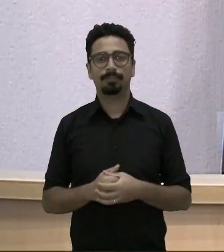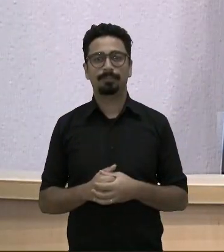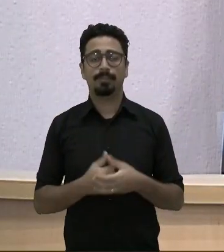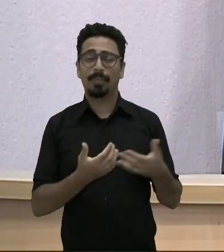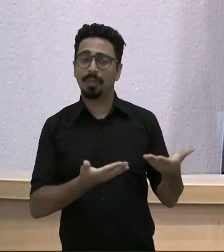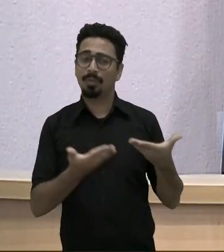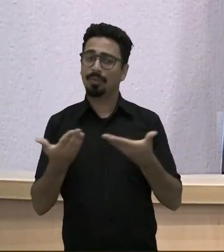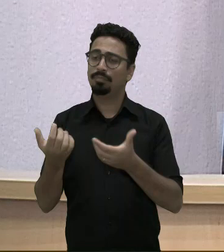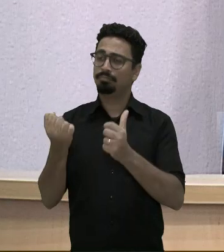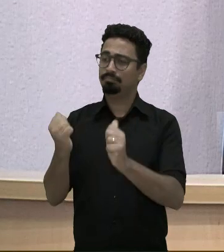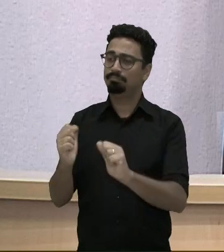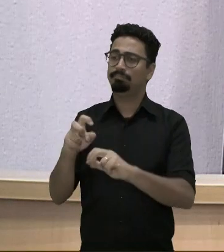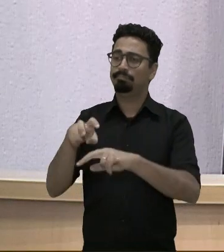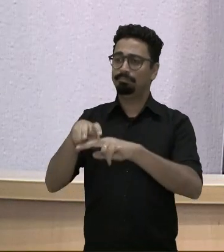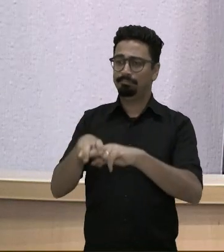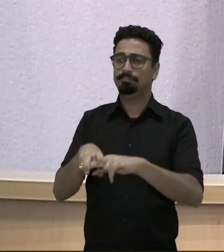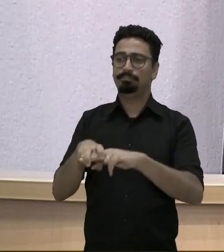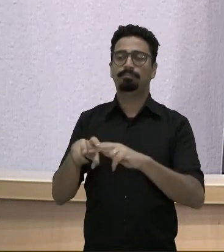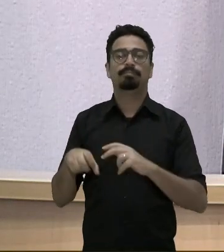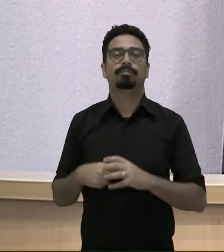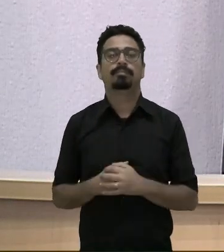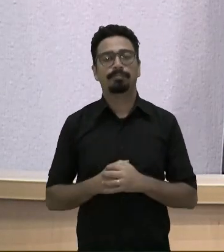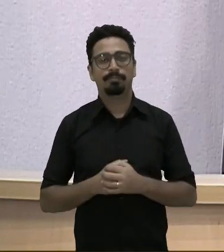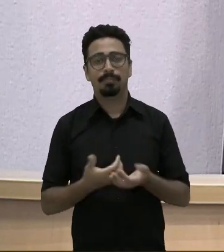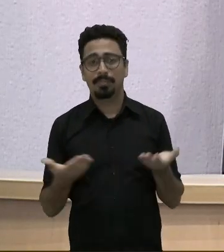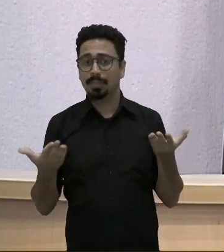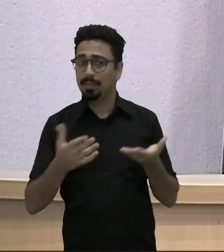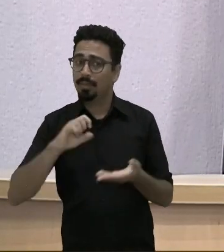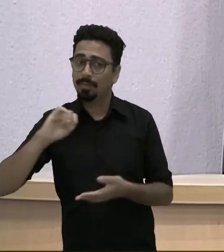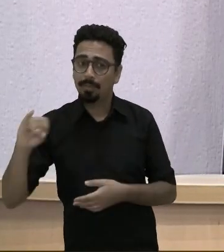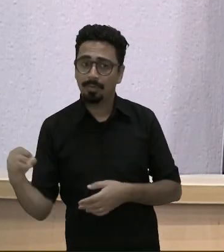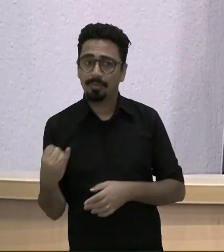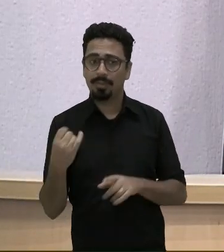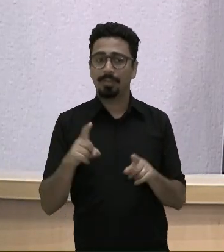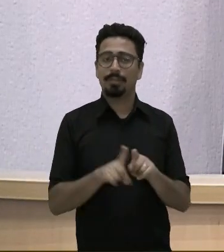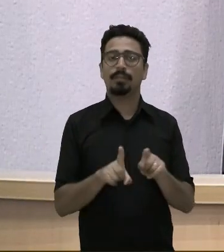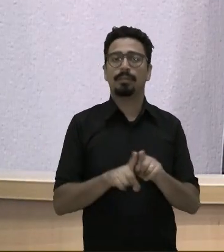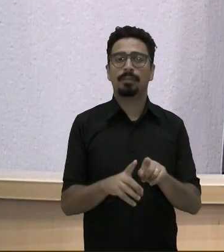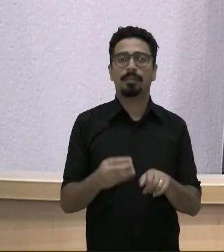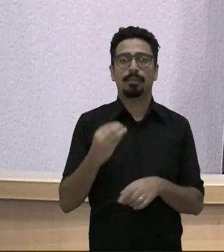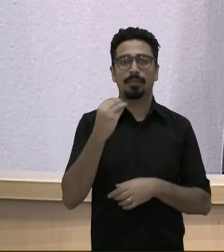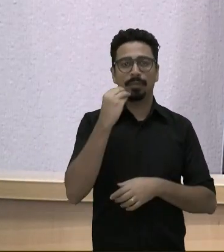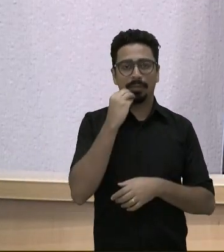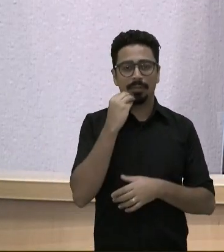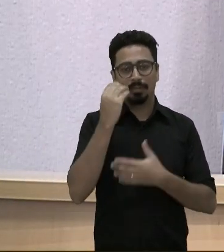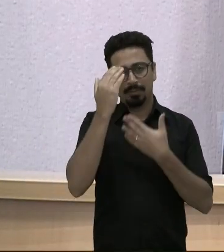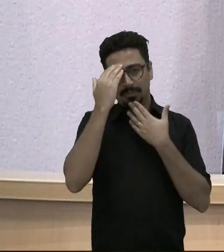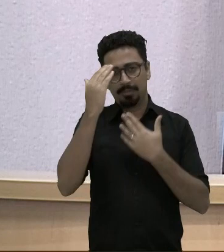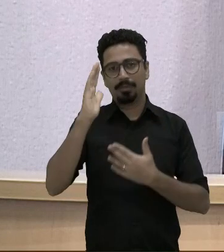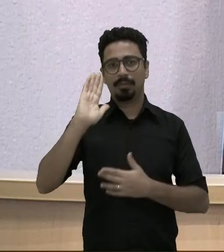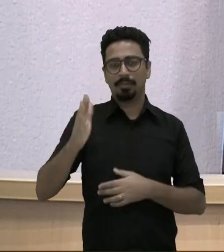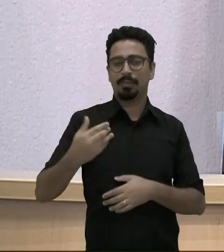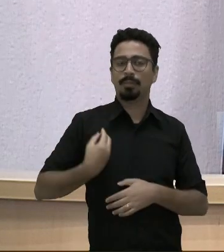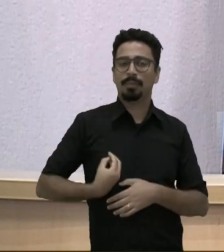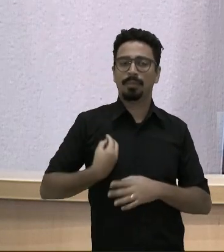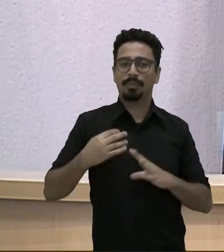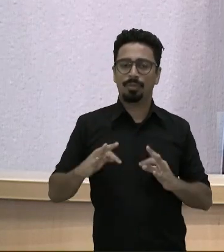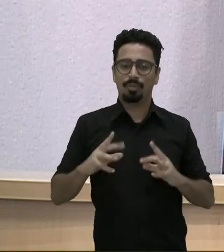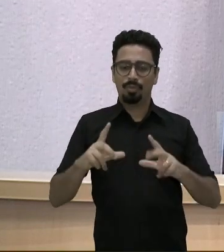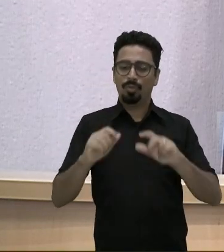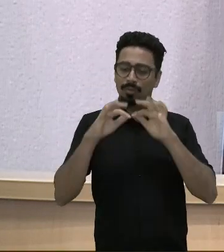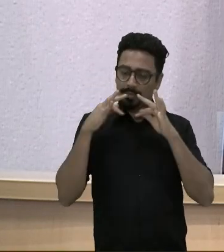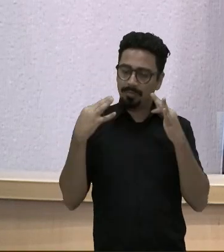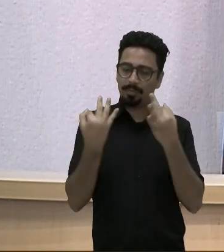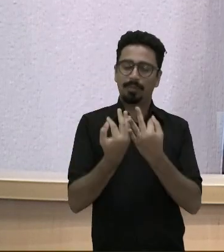Convidamos a todos a se acomodarem em seus lugares e nós aproveitamos aqui esta oportunidade para agradecer a presença de todos os familiares,